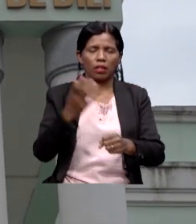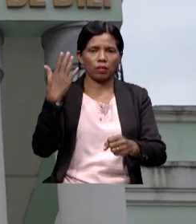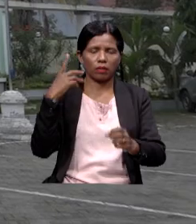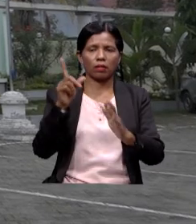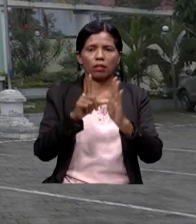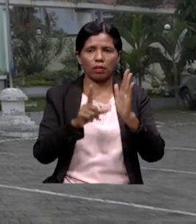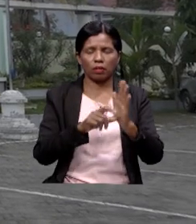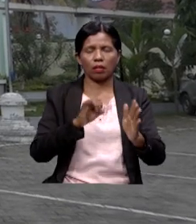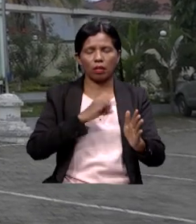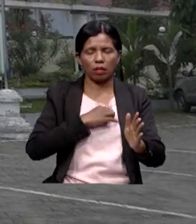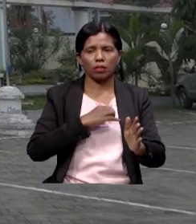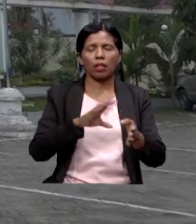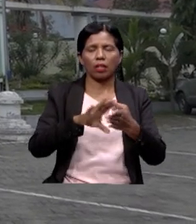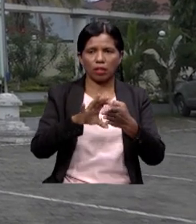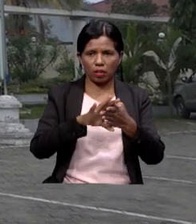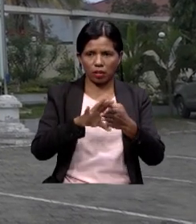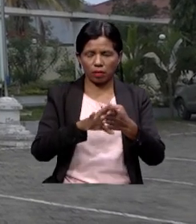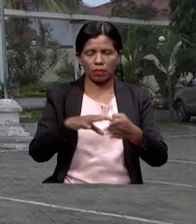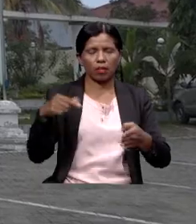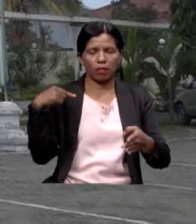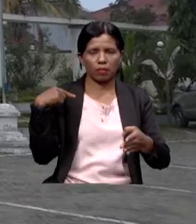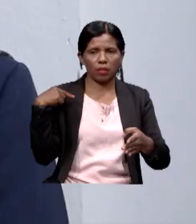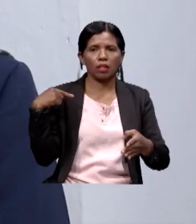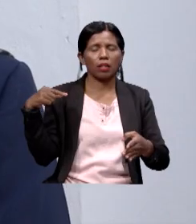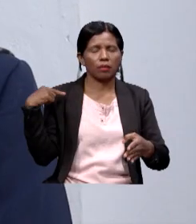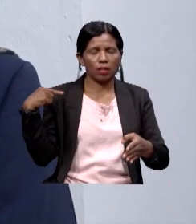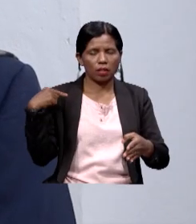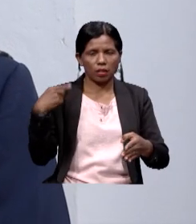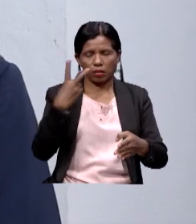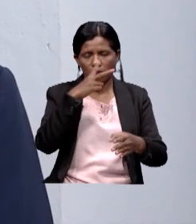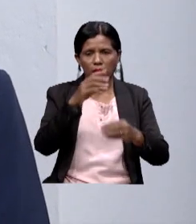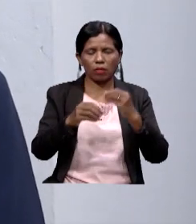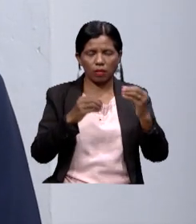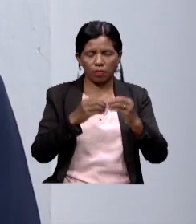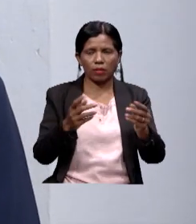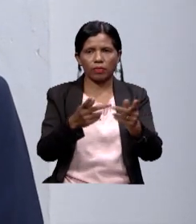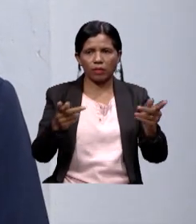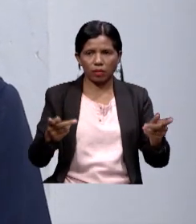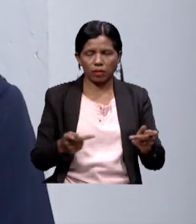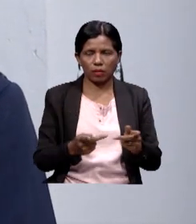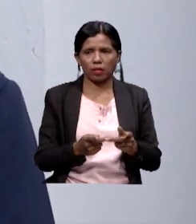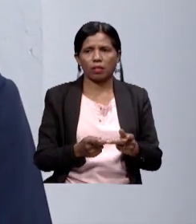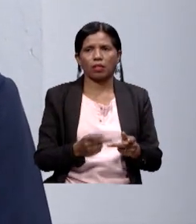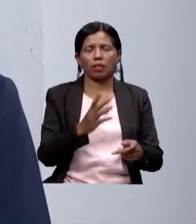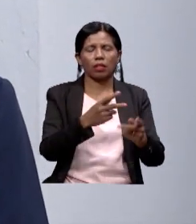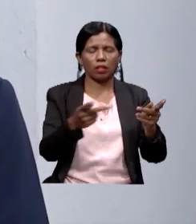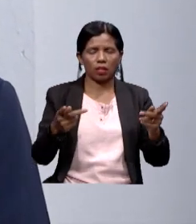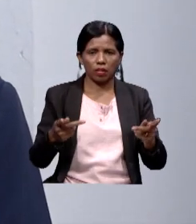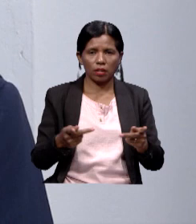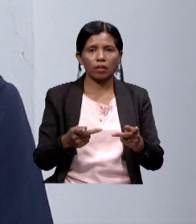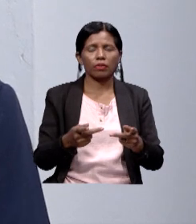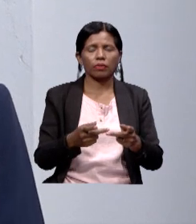despacho ha ni despacho ni ba ya ka gamlet inspection avarigason auditoria to halo avarigason ba raino me stan be durante ni